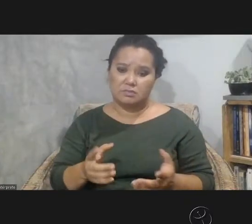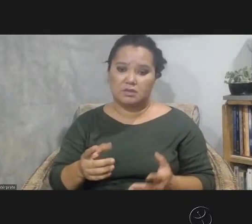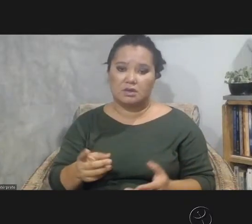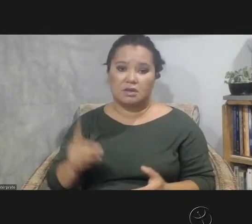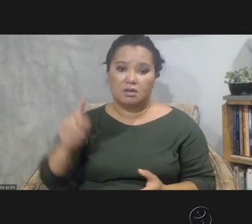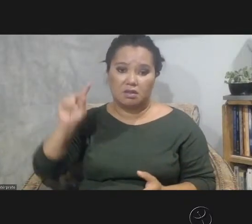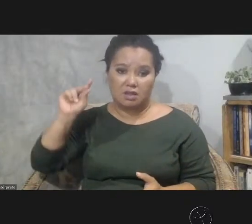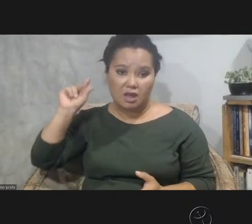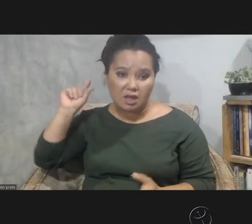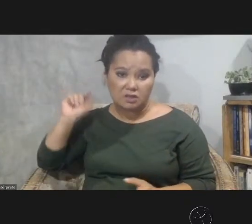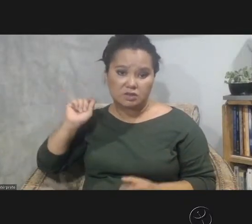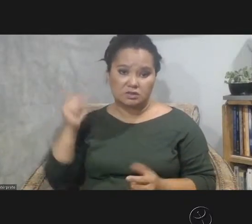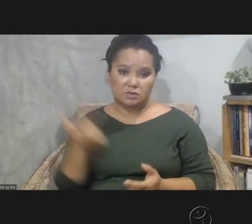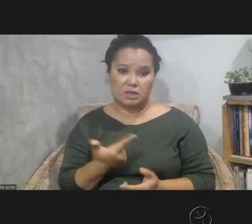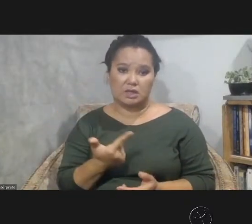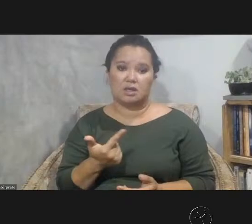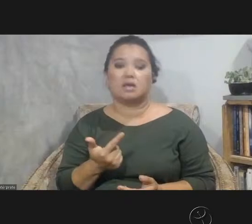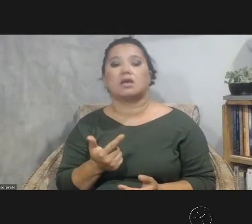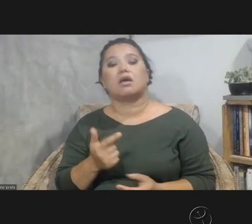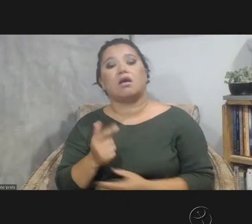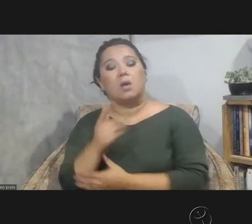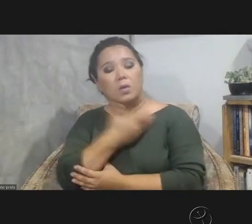não há sociedade,